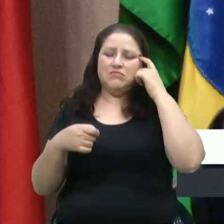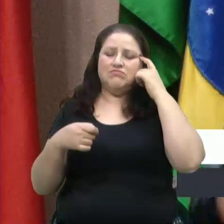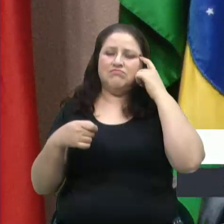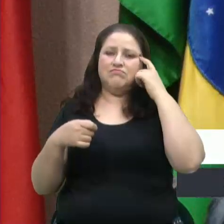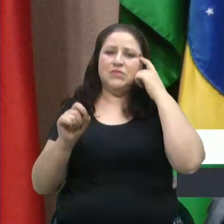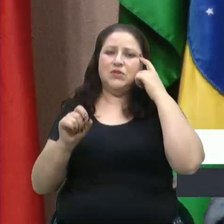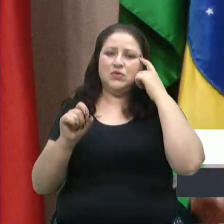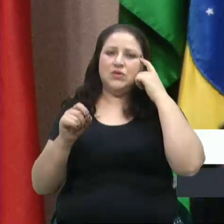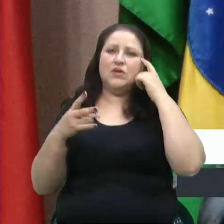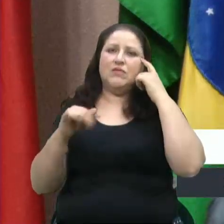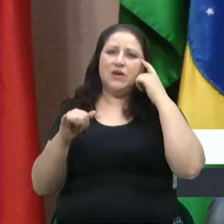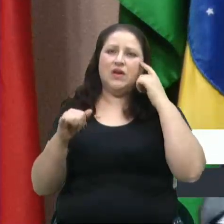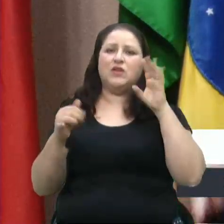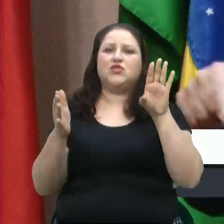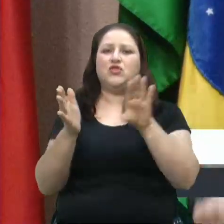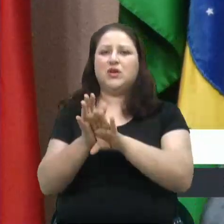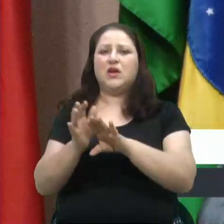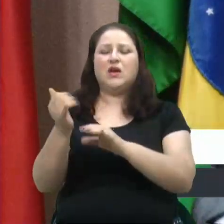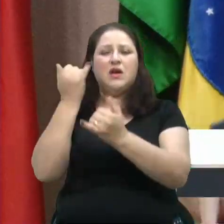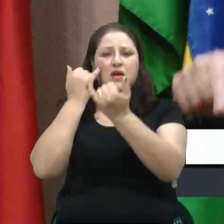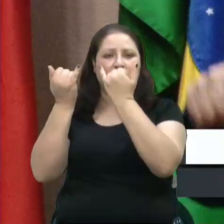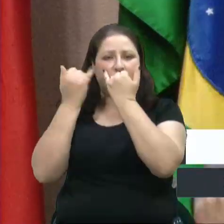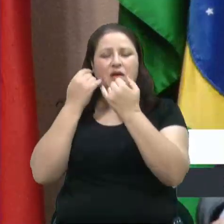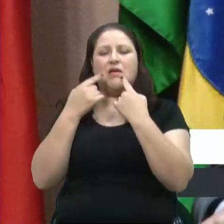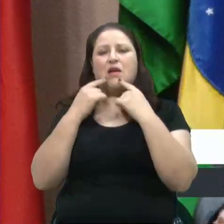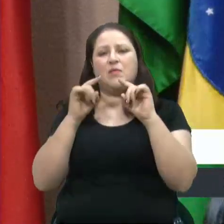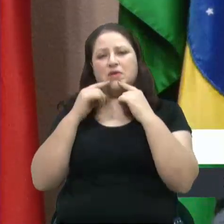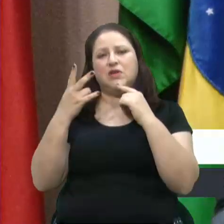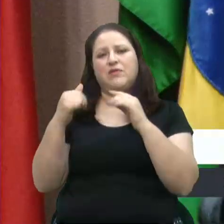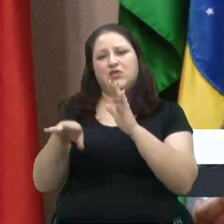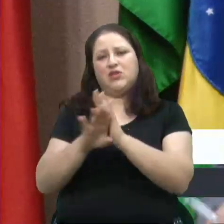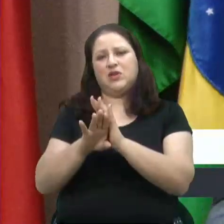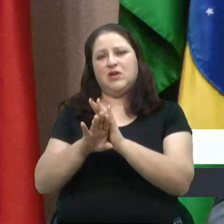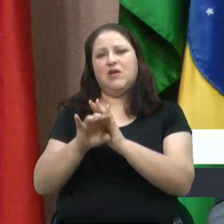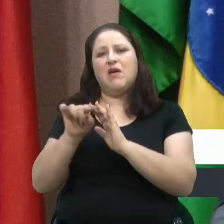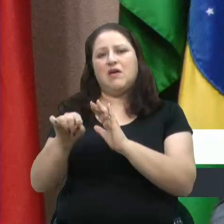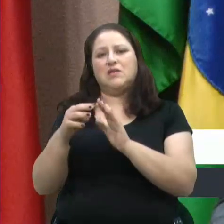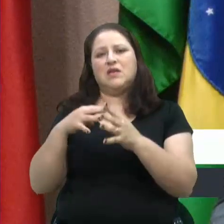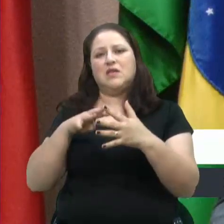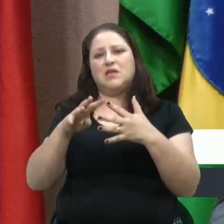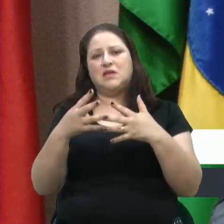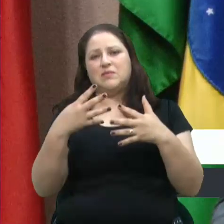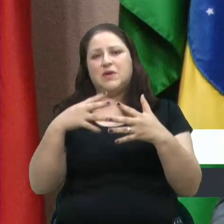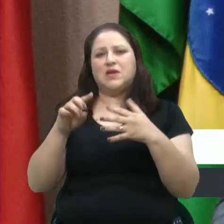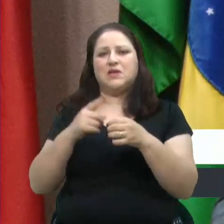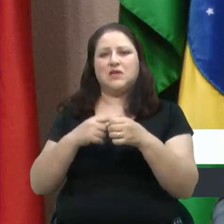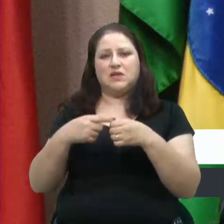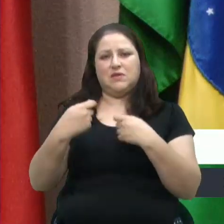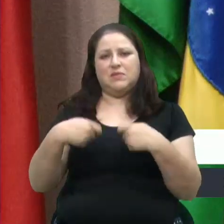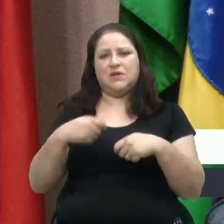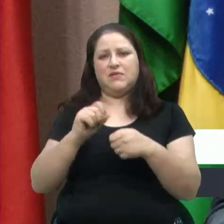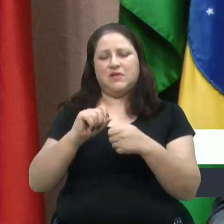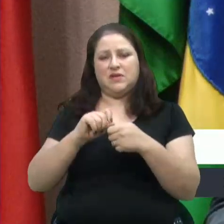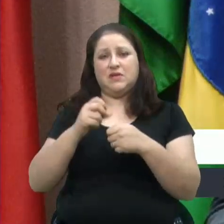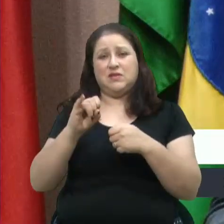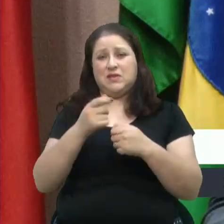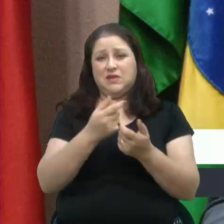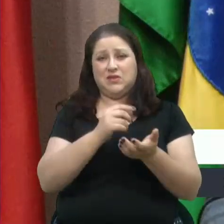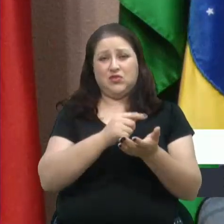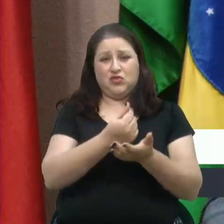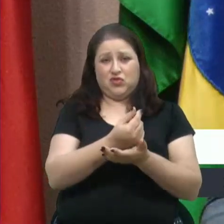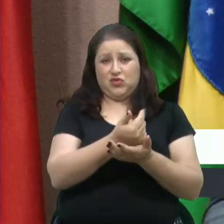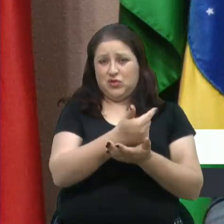colocar que vai ouvir vai chegar recado vai chegar a reclamação Mas essa é a transparência que o município tem que fazer se não tem verba para